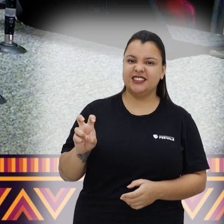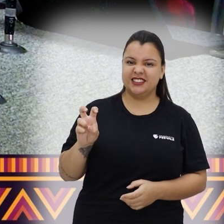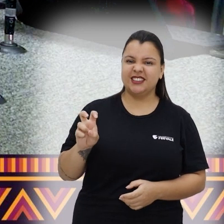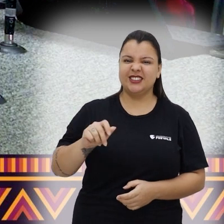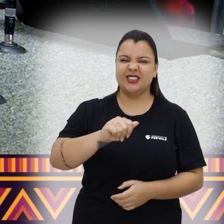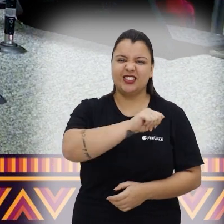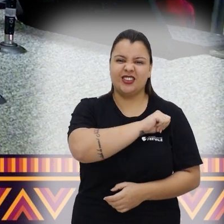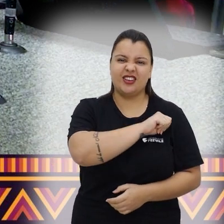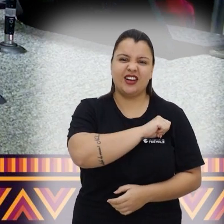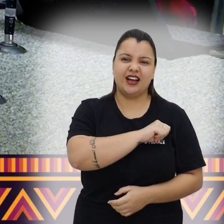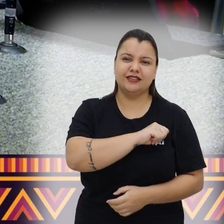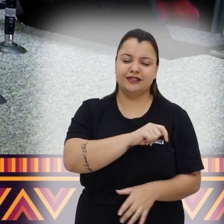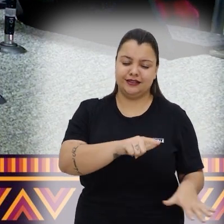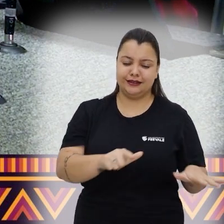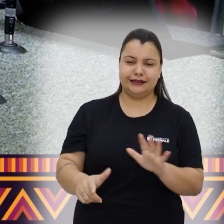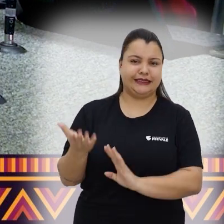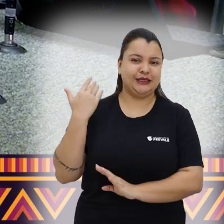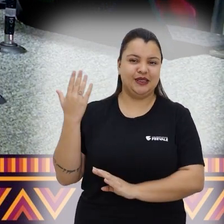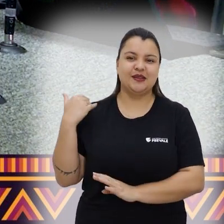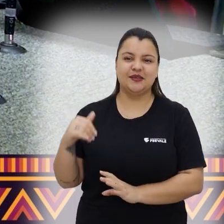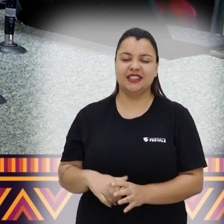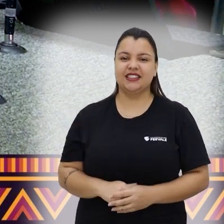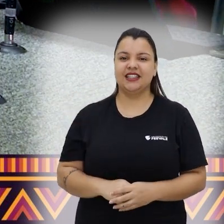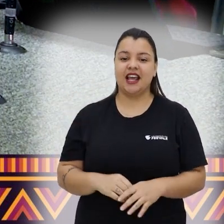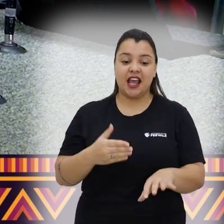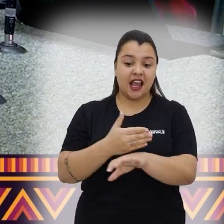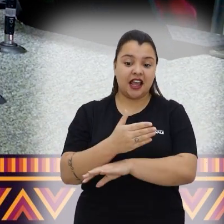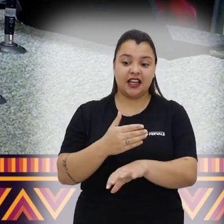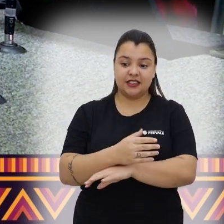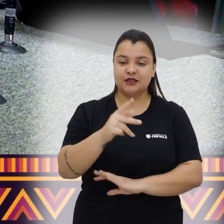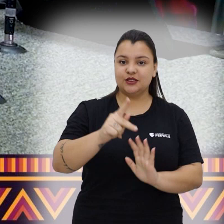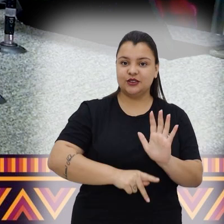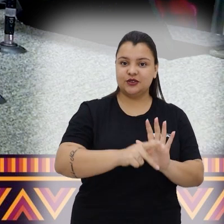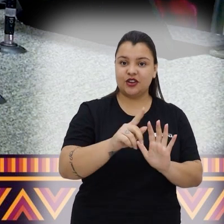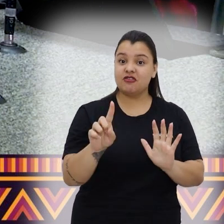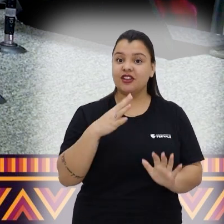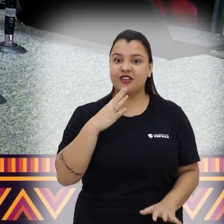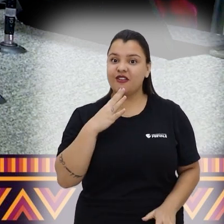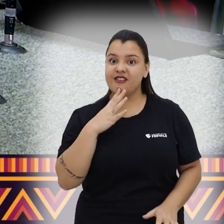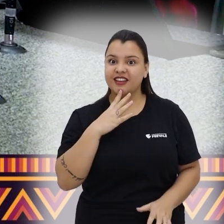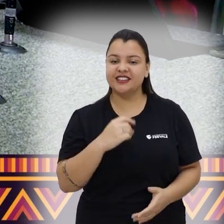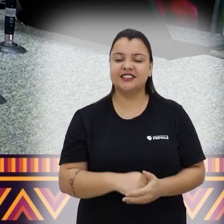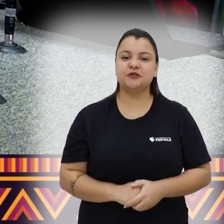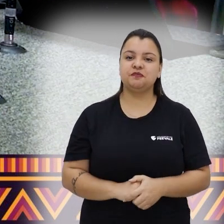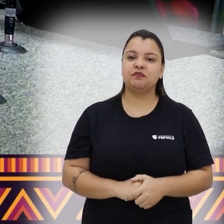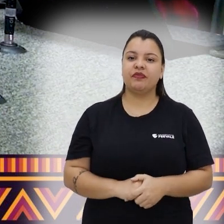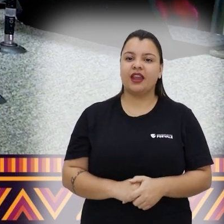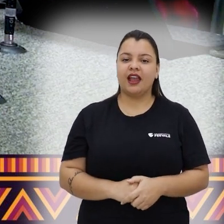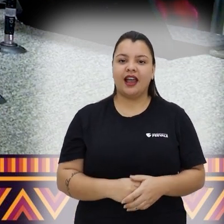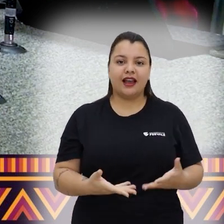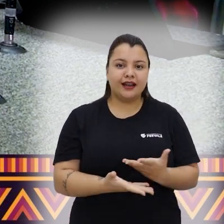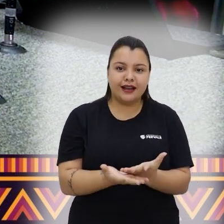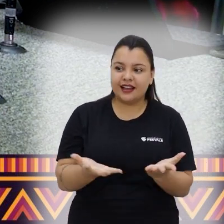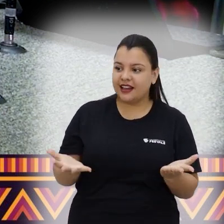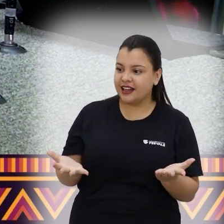passada aqui, e foi assim, tipo, eles estão dentro do projeto, eu não conhecia eles, alguns deles, né? E aí tu... Pô, tem uma menina que